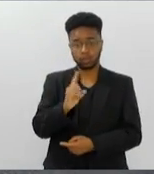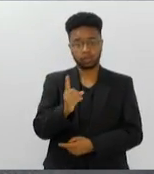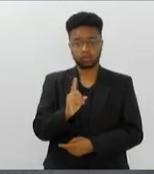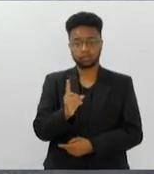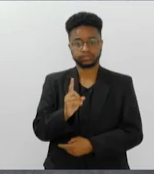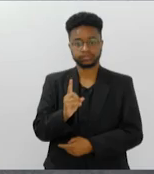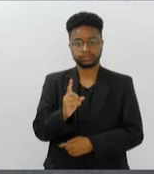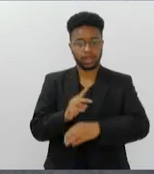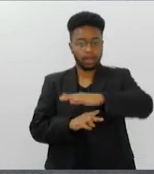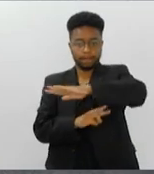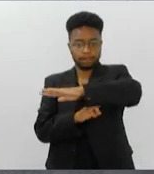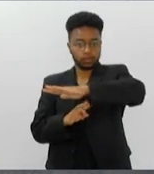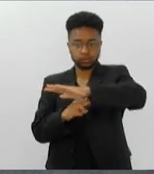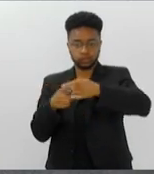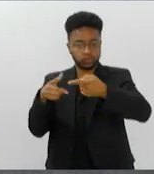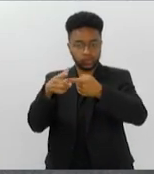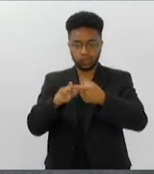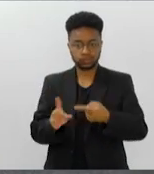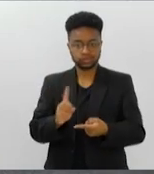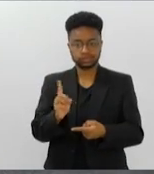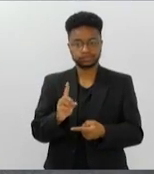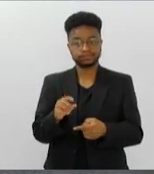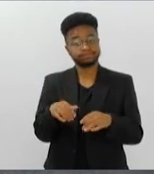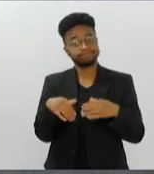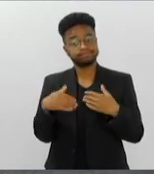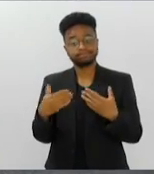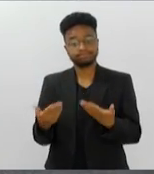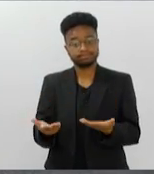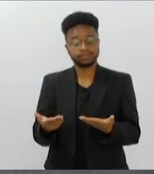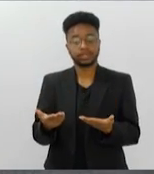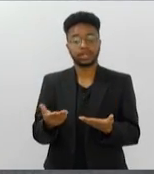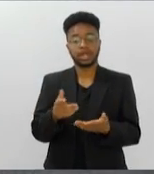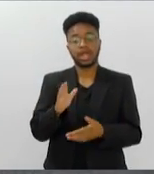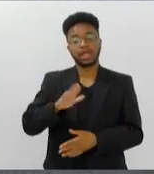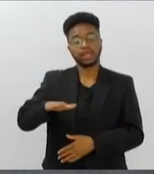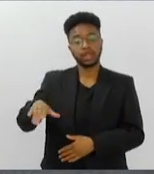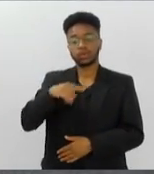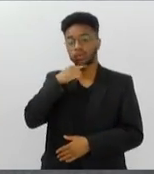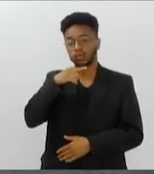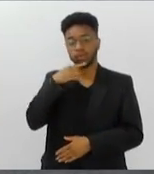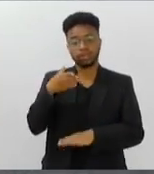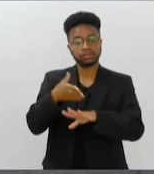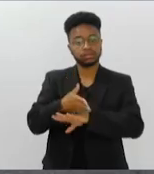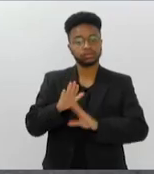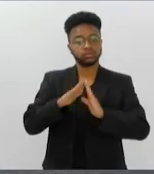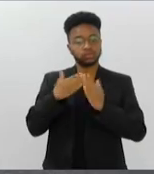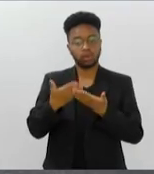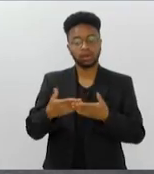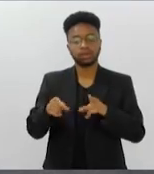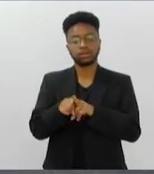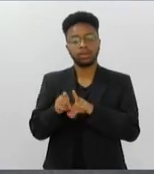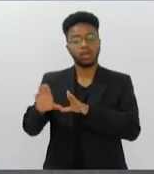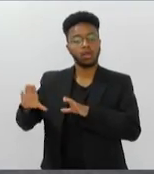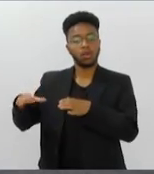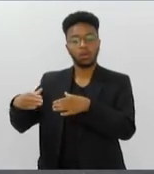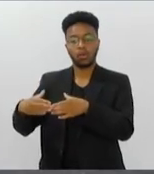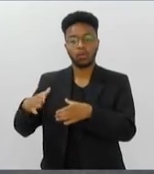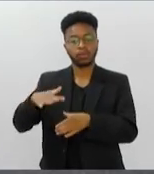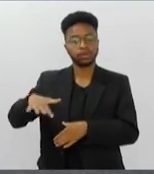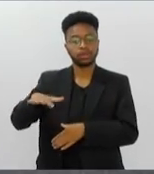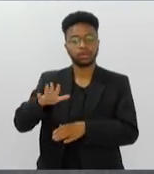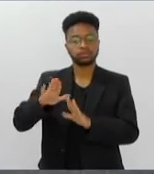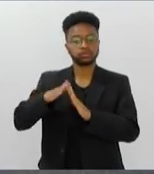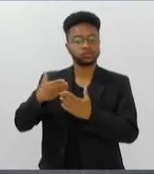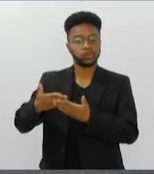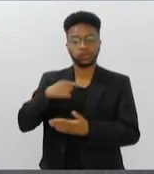reconstruir essa ponte para garantir o acesso das crianças e da comunidade